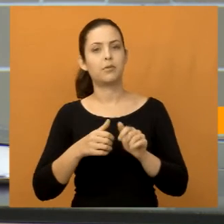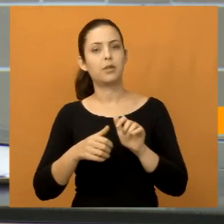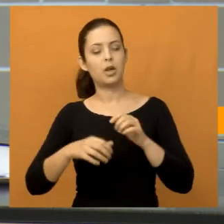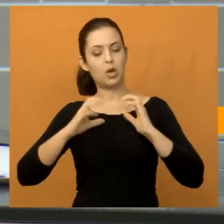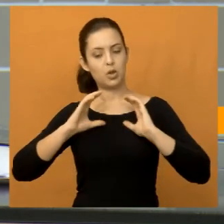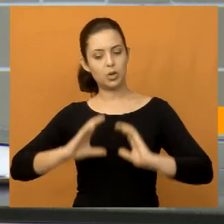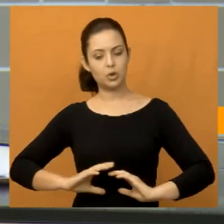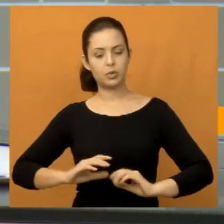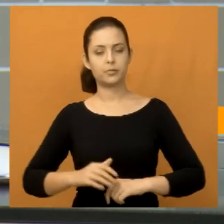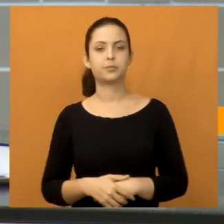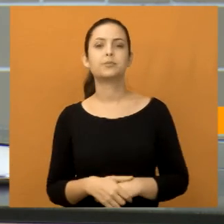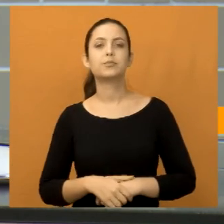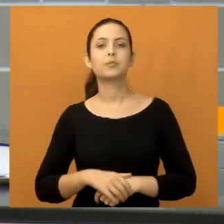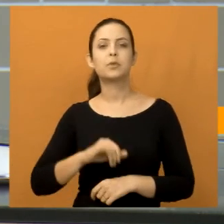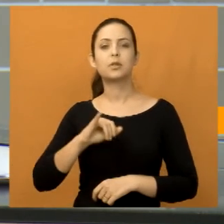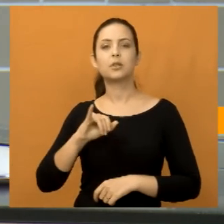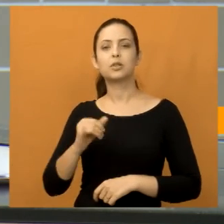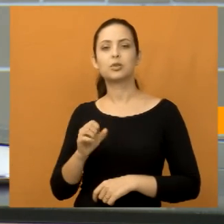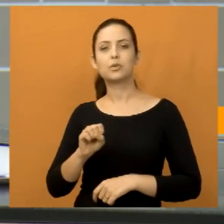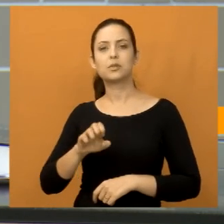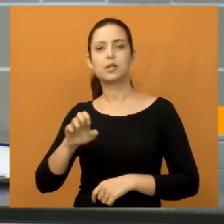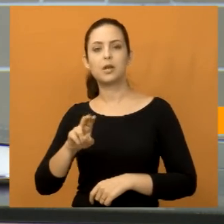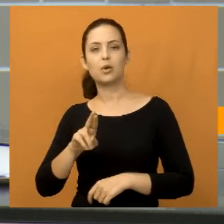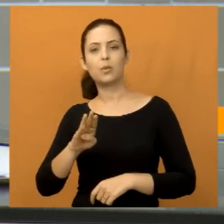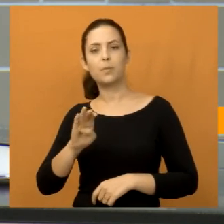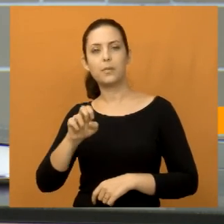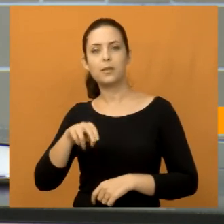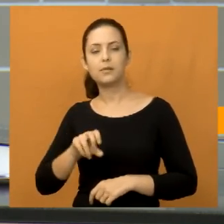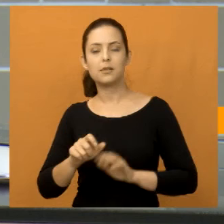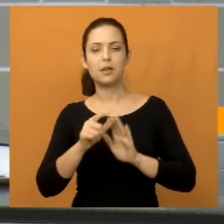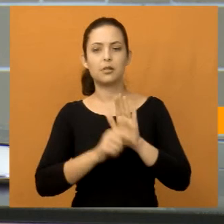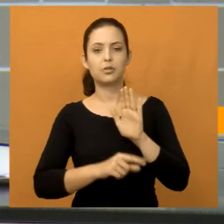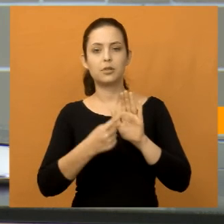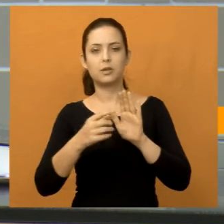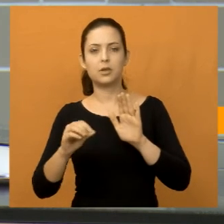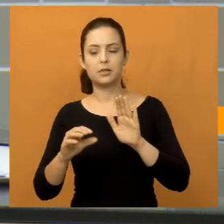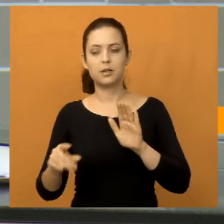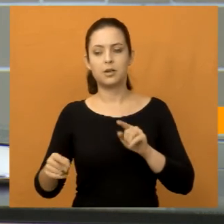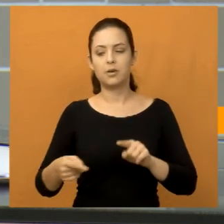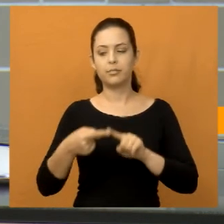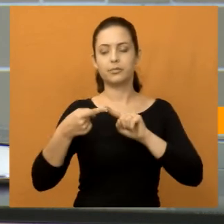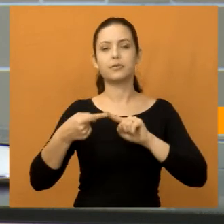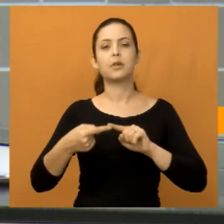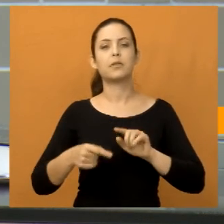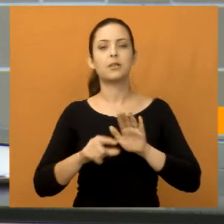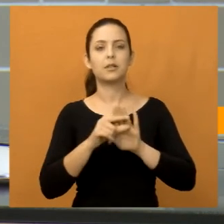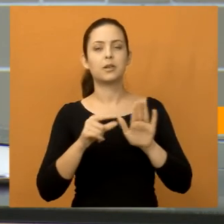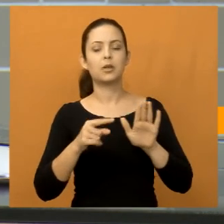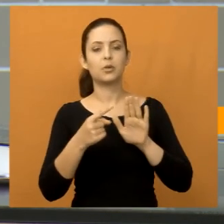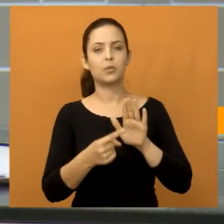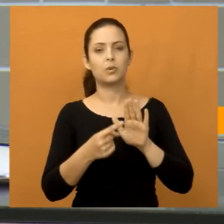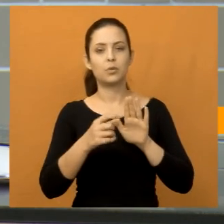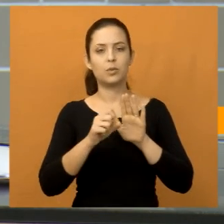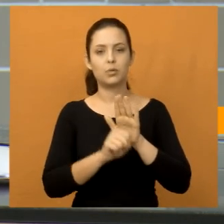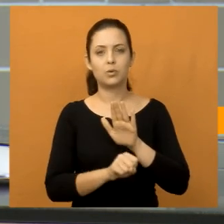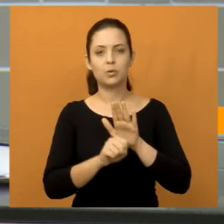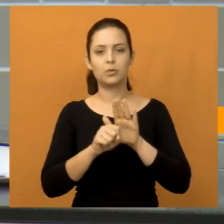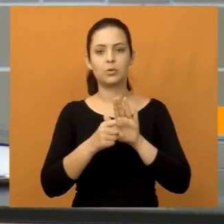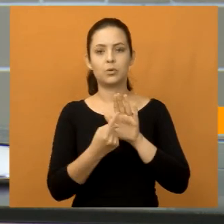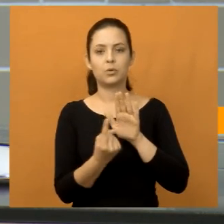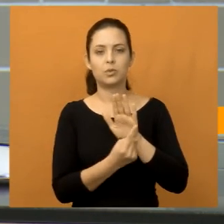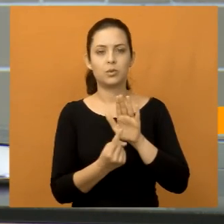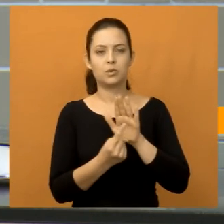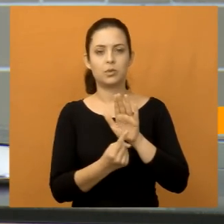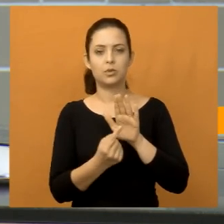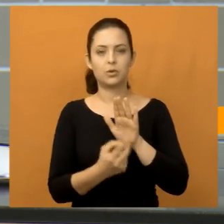condutas: José Rubens de Souza, artigo 10, incisos 1, 8,